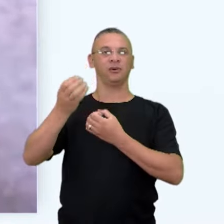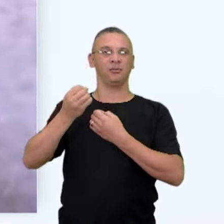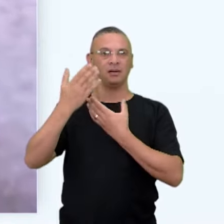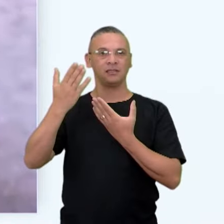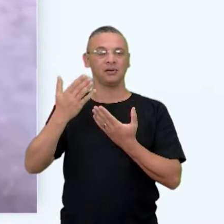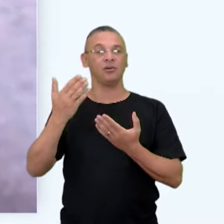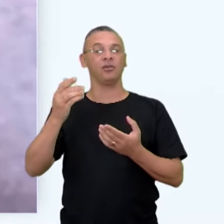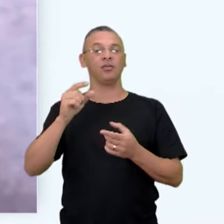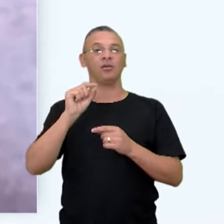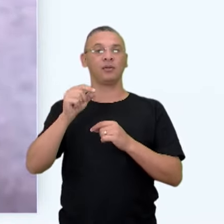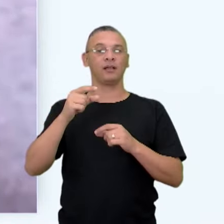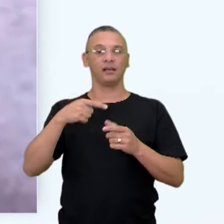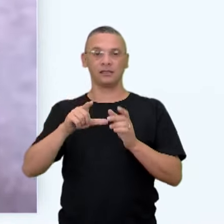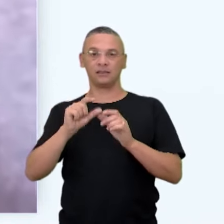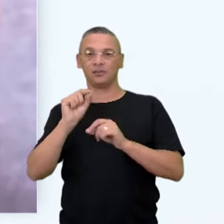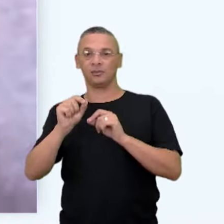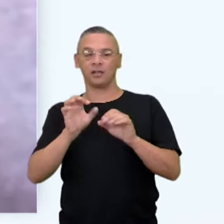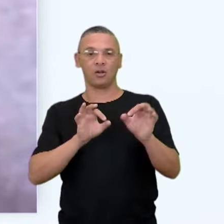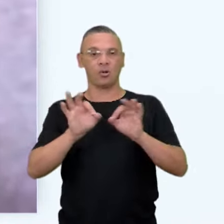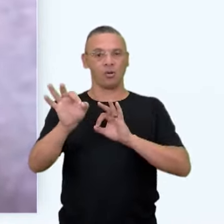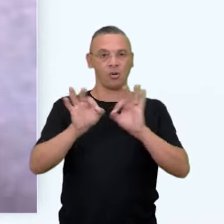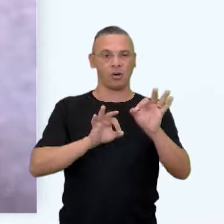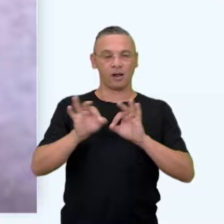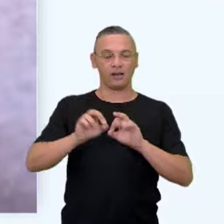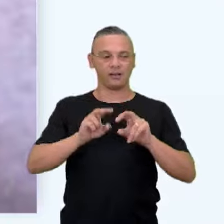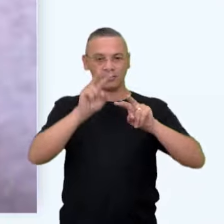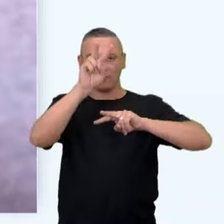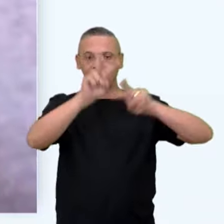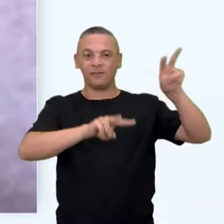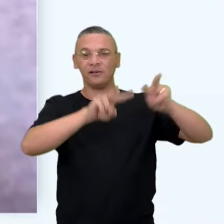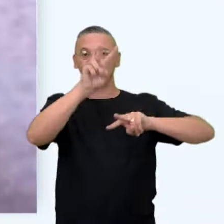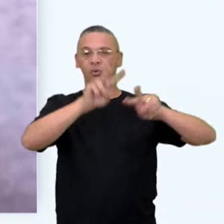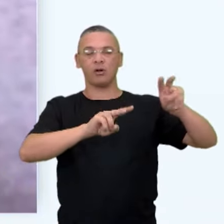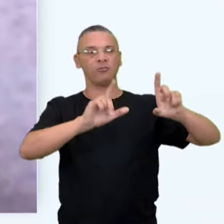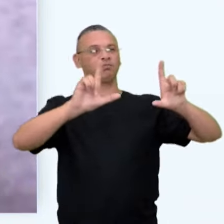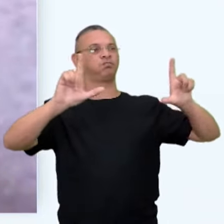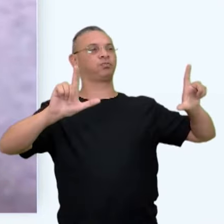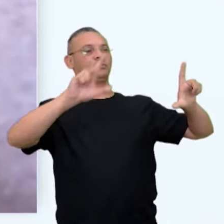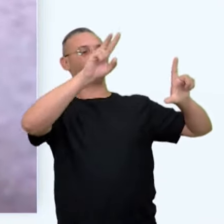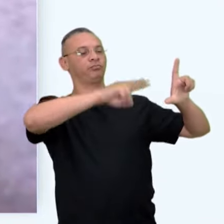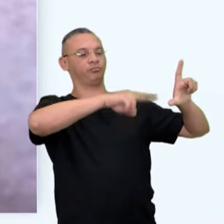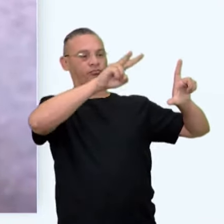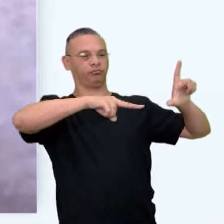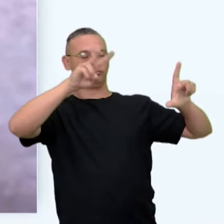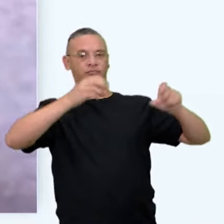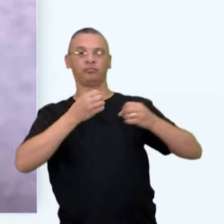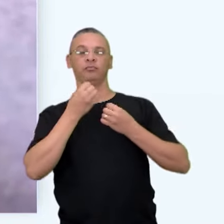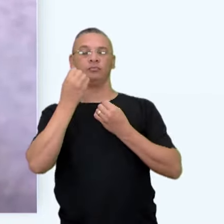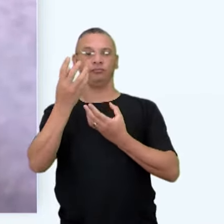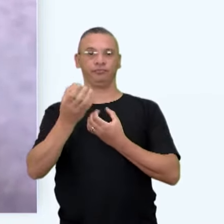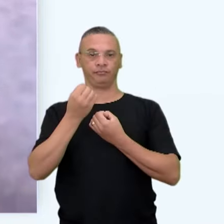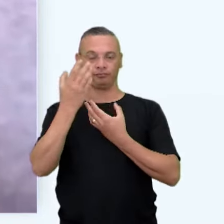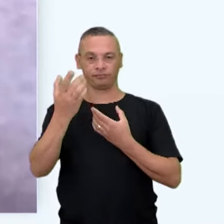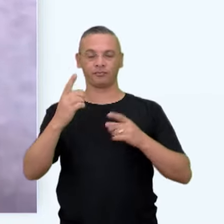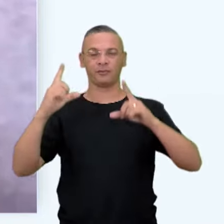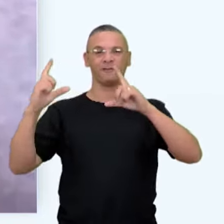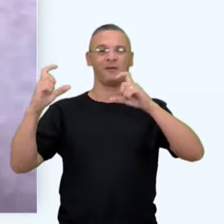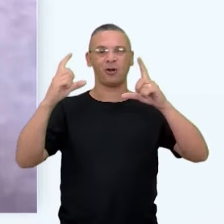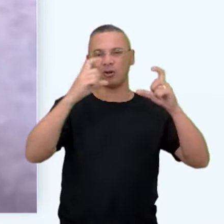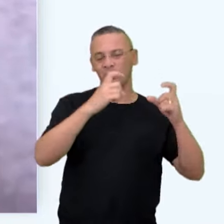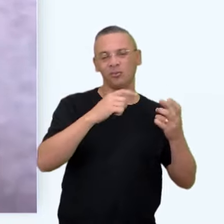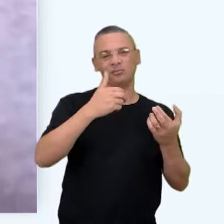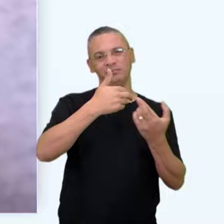amplo, que era a capacidade de organizar visualmente a informação e de publicar fotos